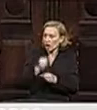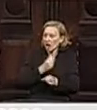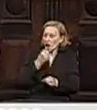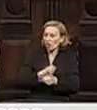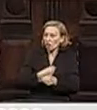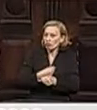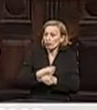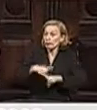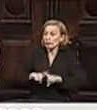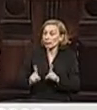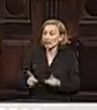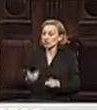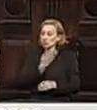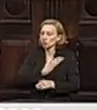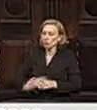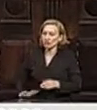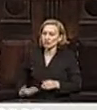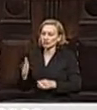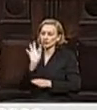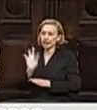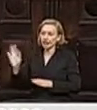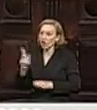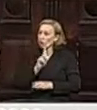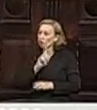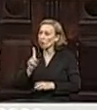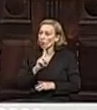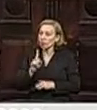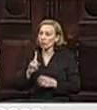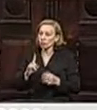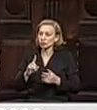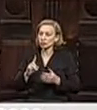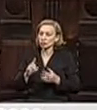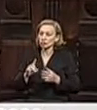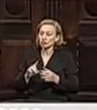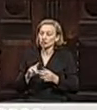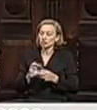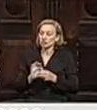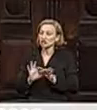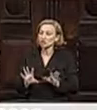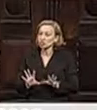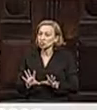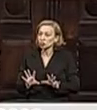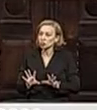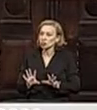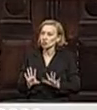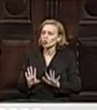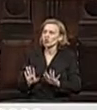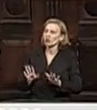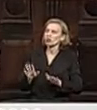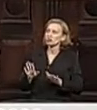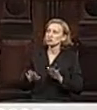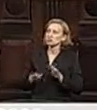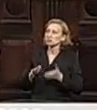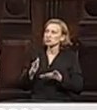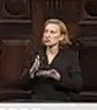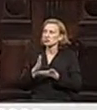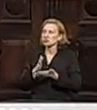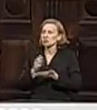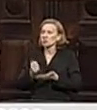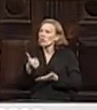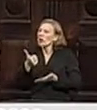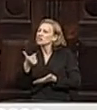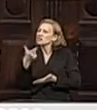governo federal e que, nesse momento, quando quase 20% das obras avançaram, há